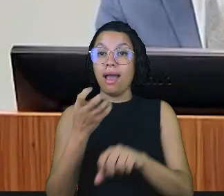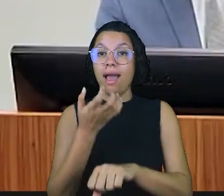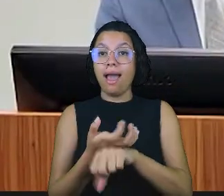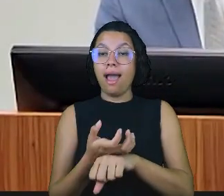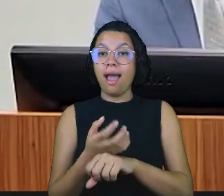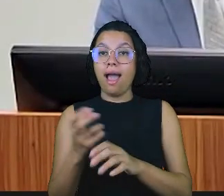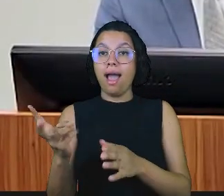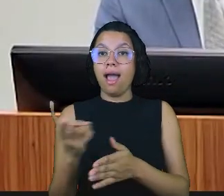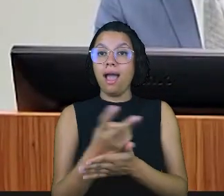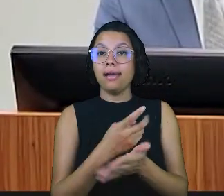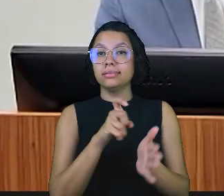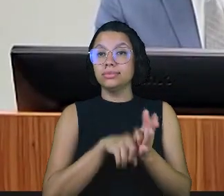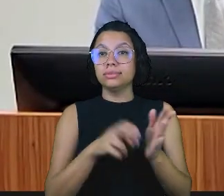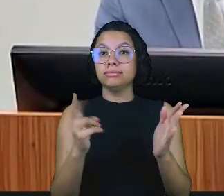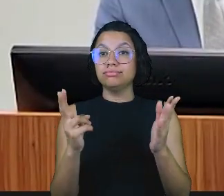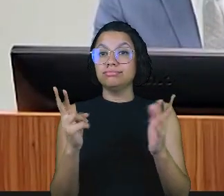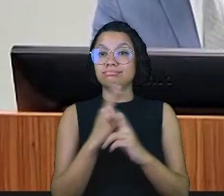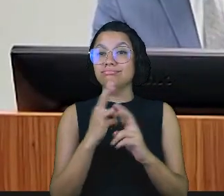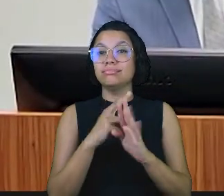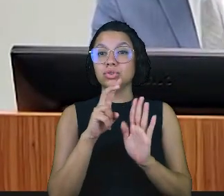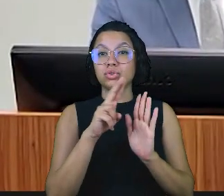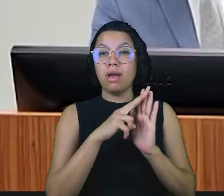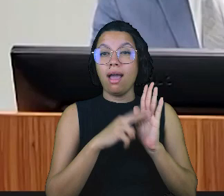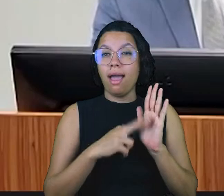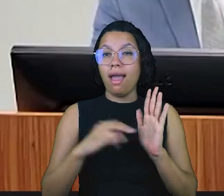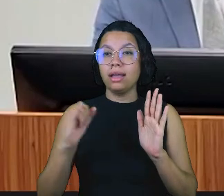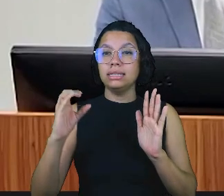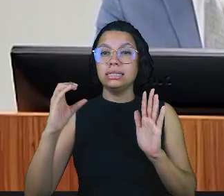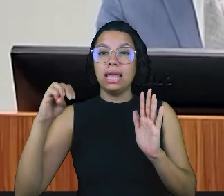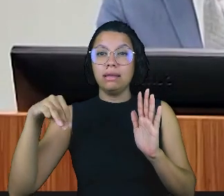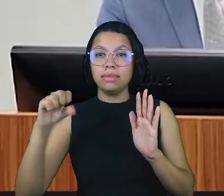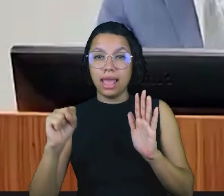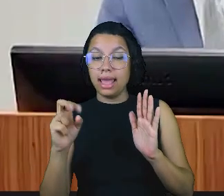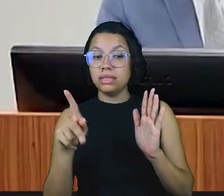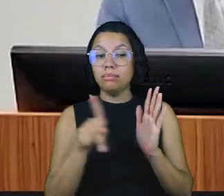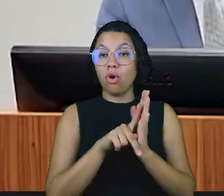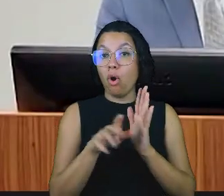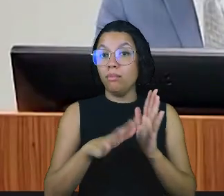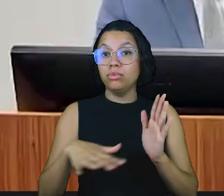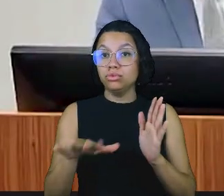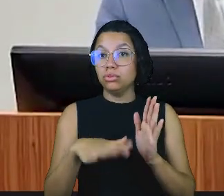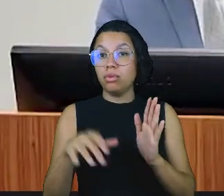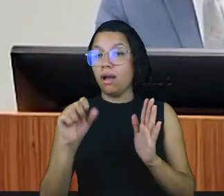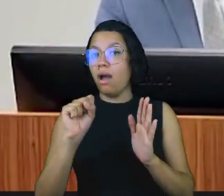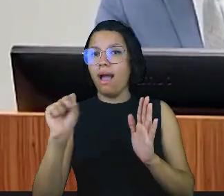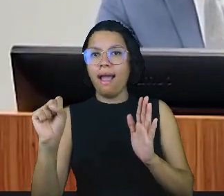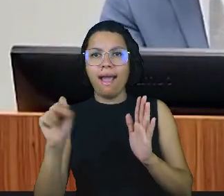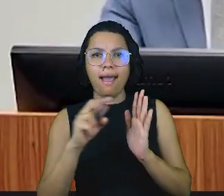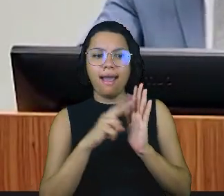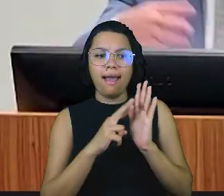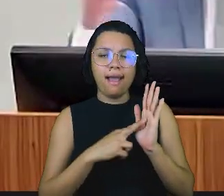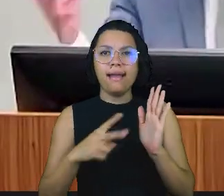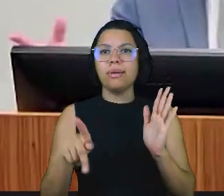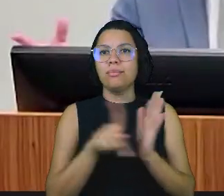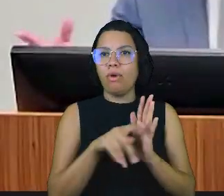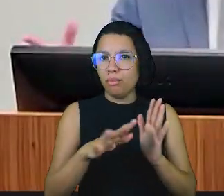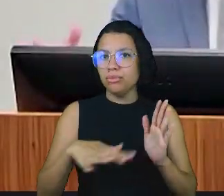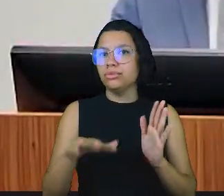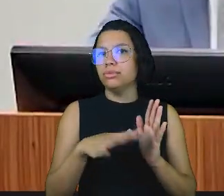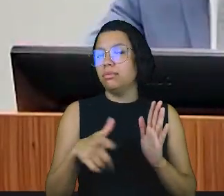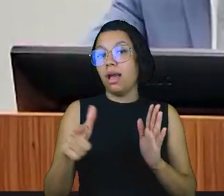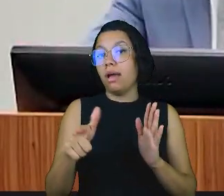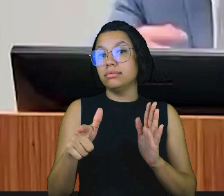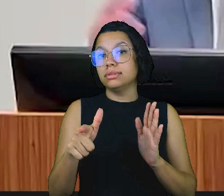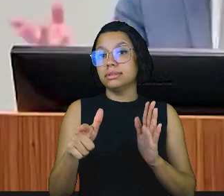regras de ICMS locais, regras de ISS locais, sem esse